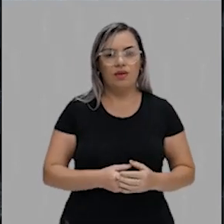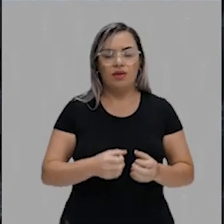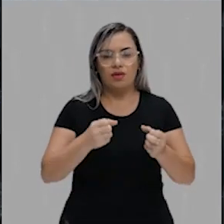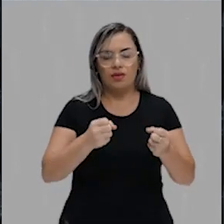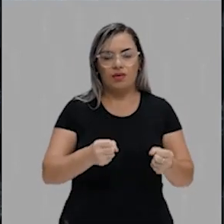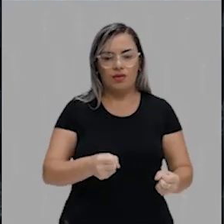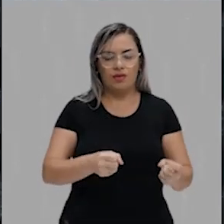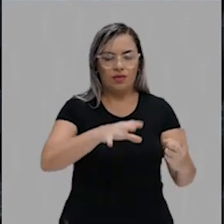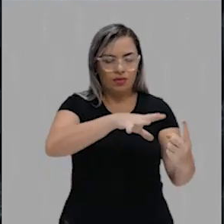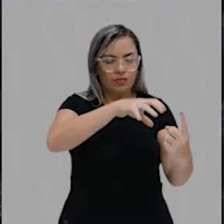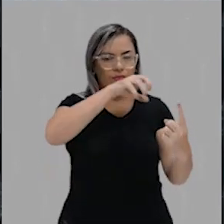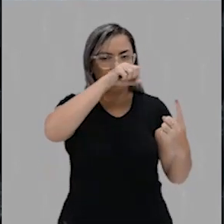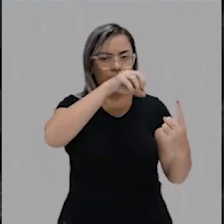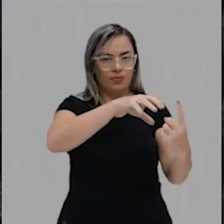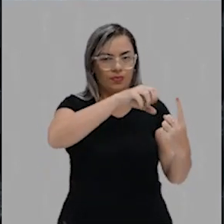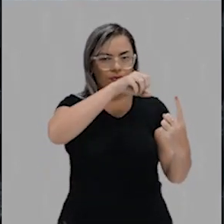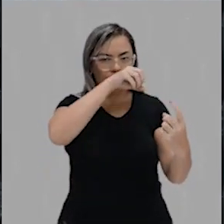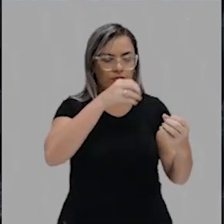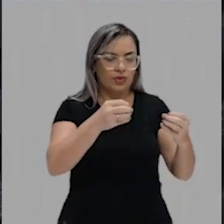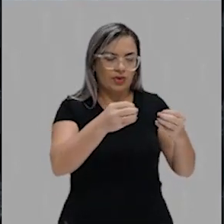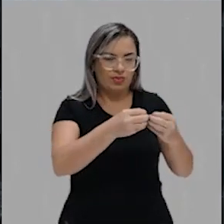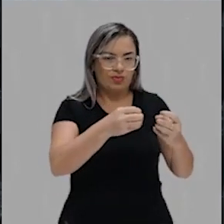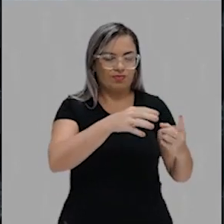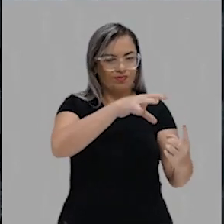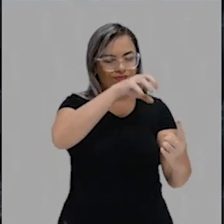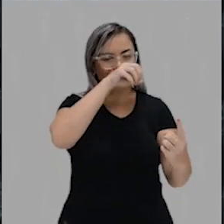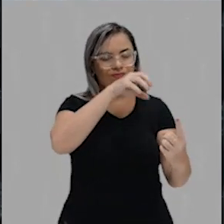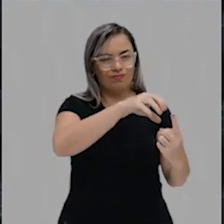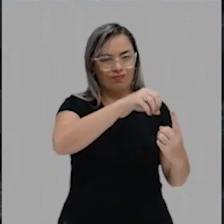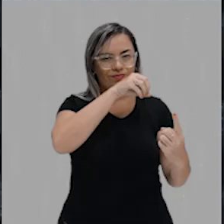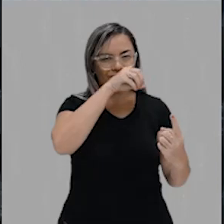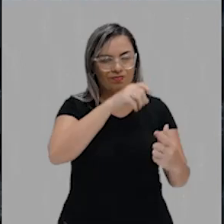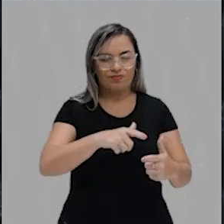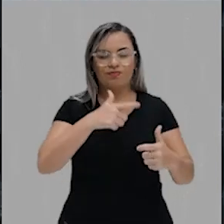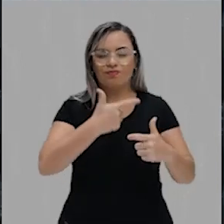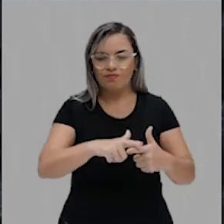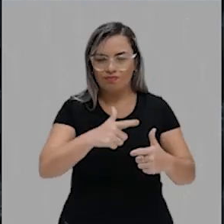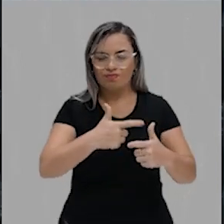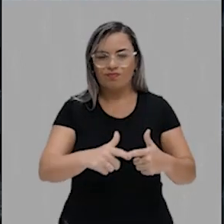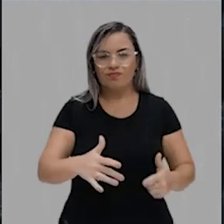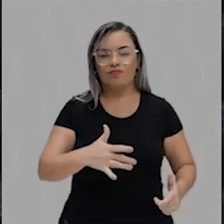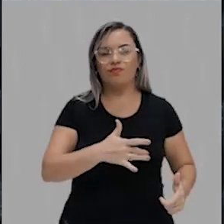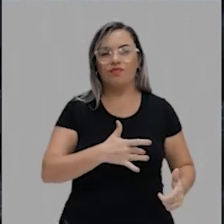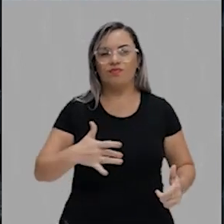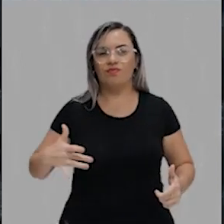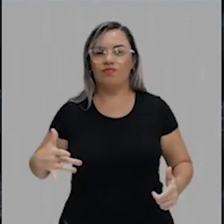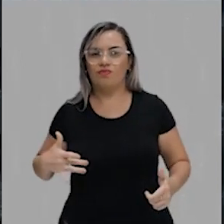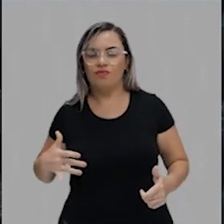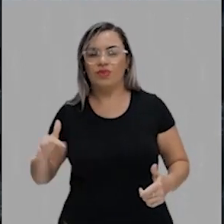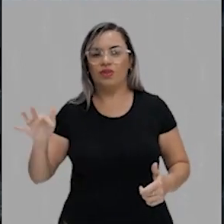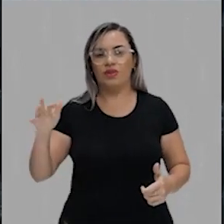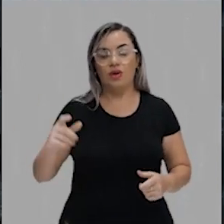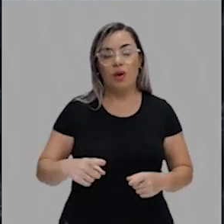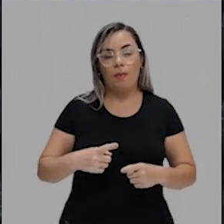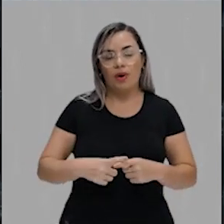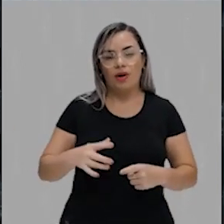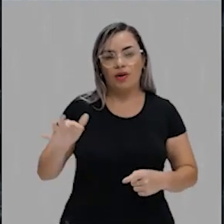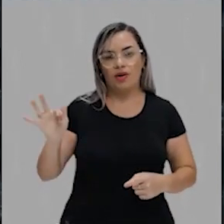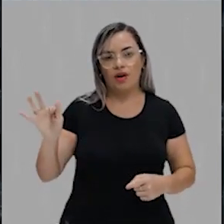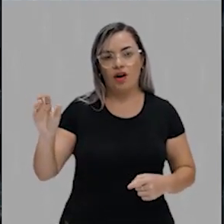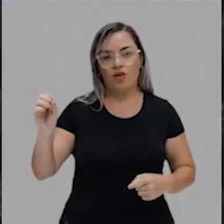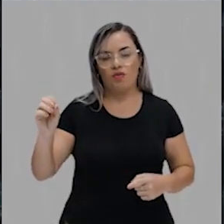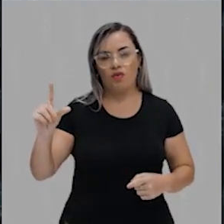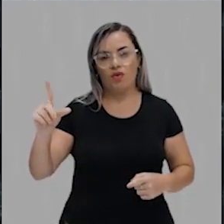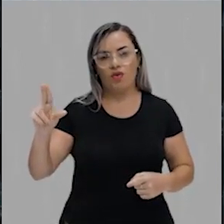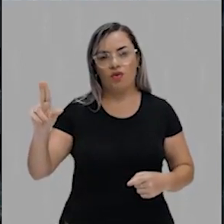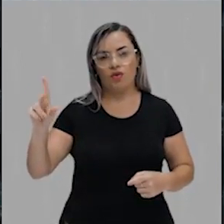passivo, porque está ali próximo de alguém que está emitindo muita fuligem. Aquilo ali vai afetar a vida dos